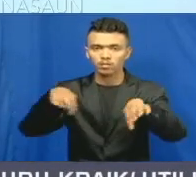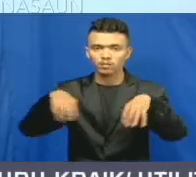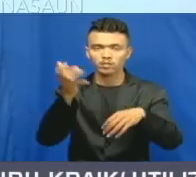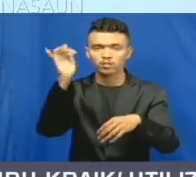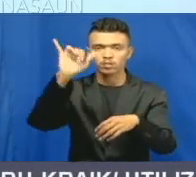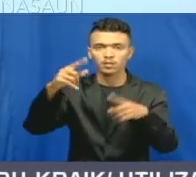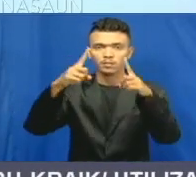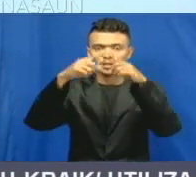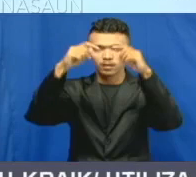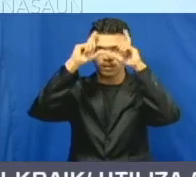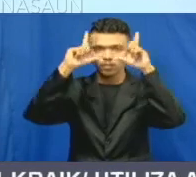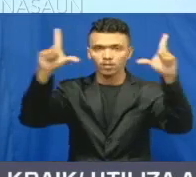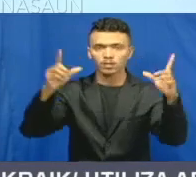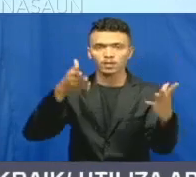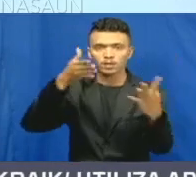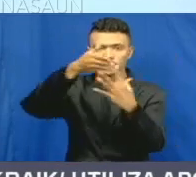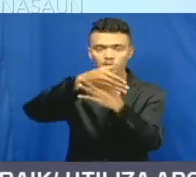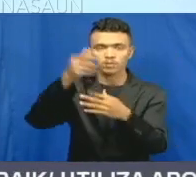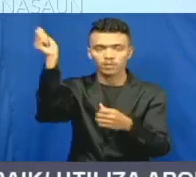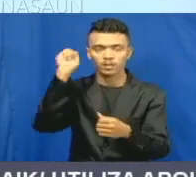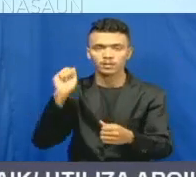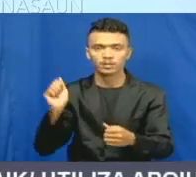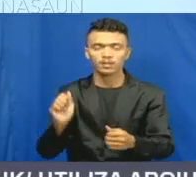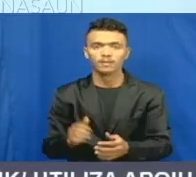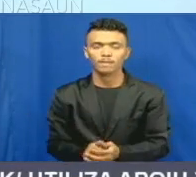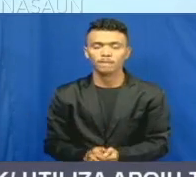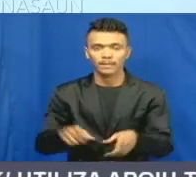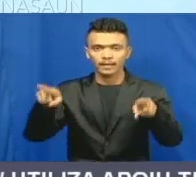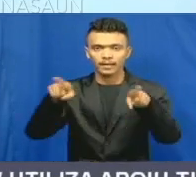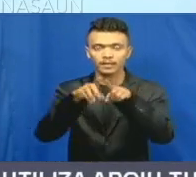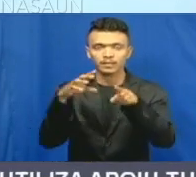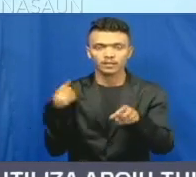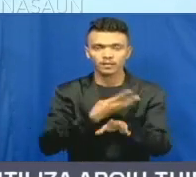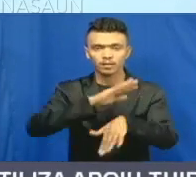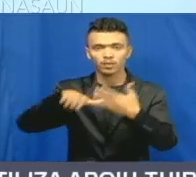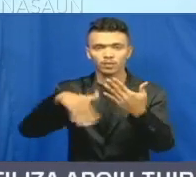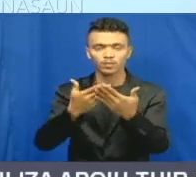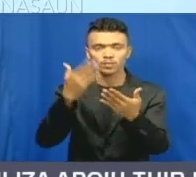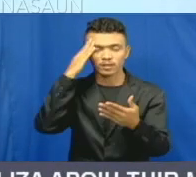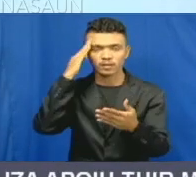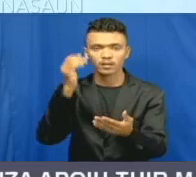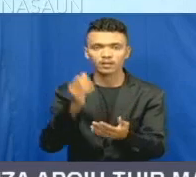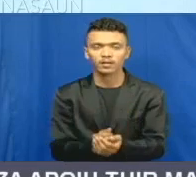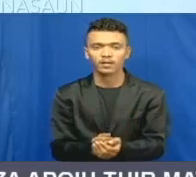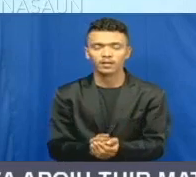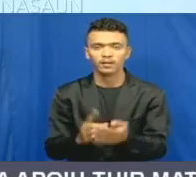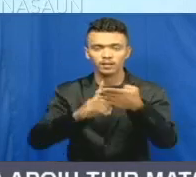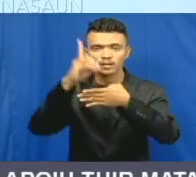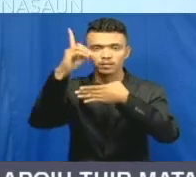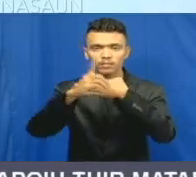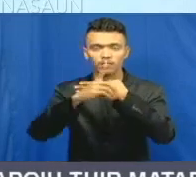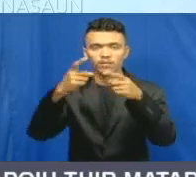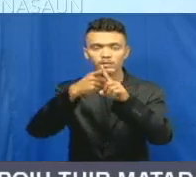ba Timor-Leste ne adesão ba ASEAN. Hanesang itahotu hatene katak, roadmap desenvolve